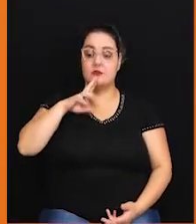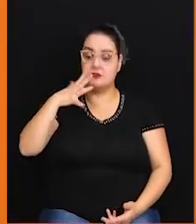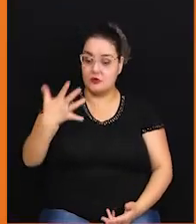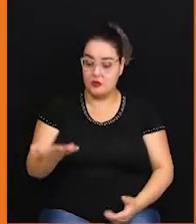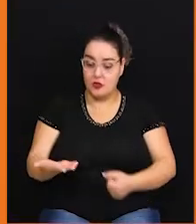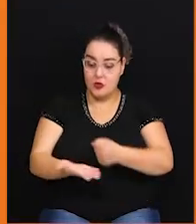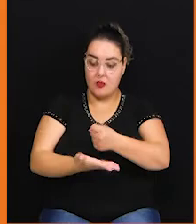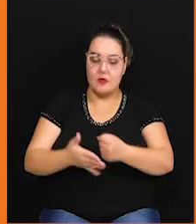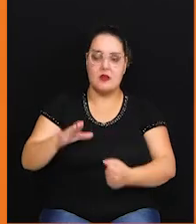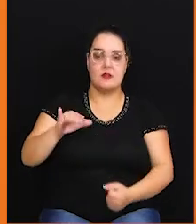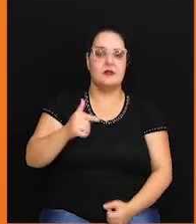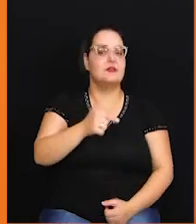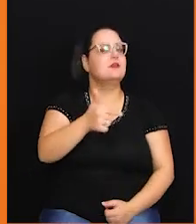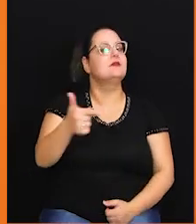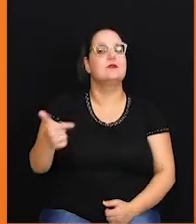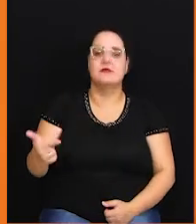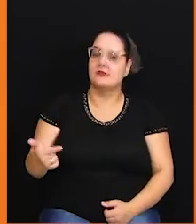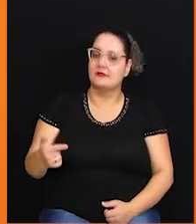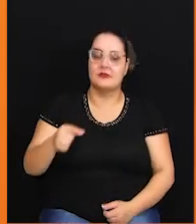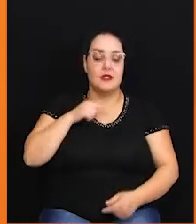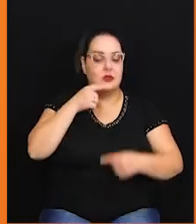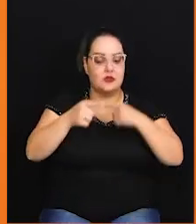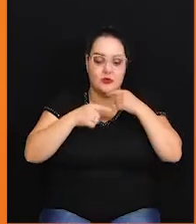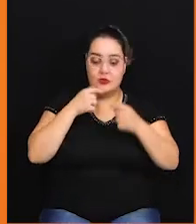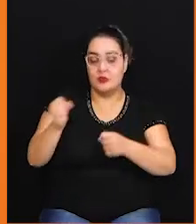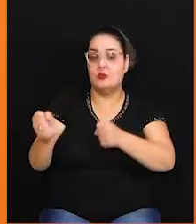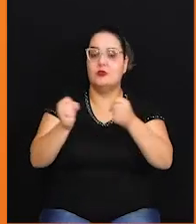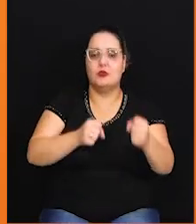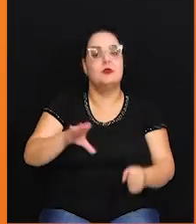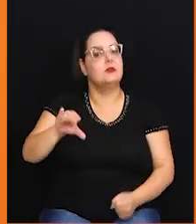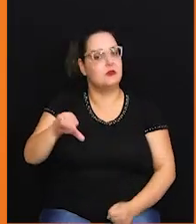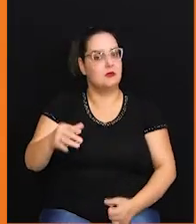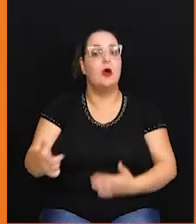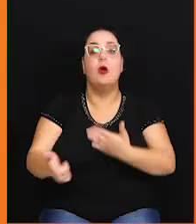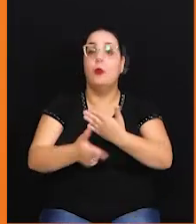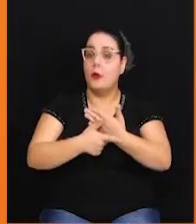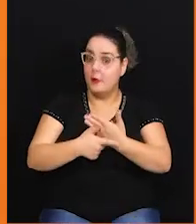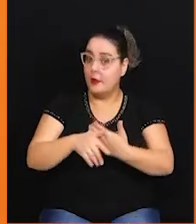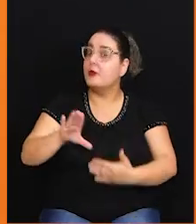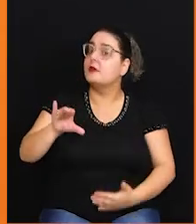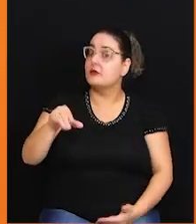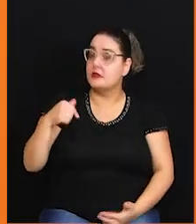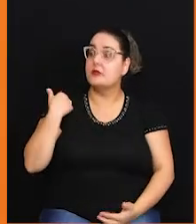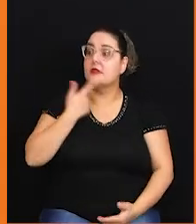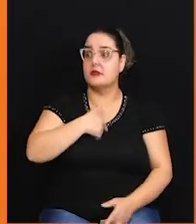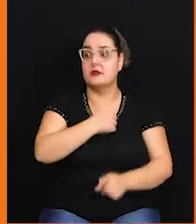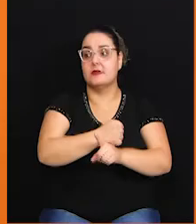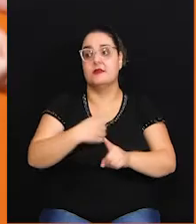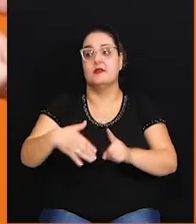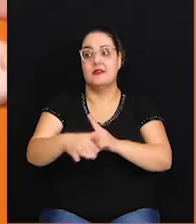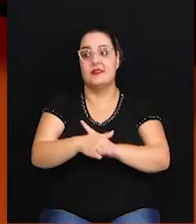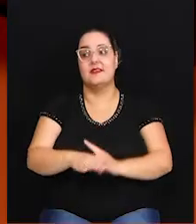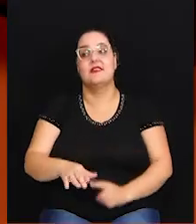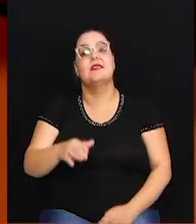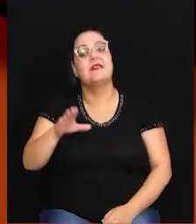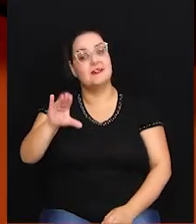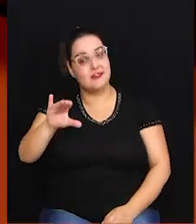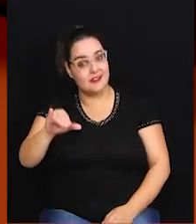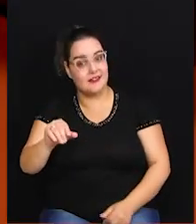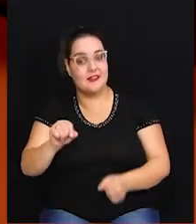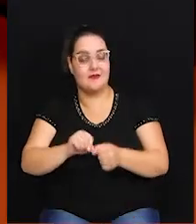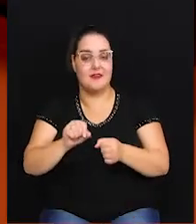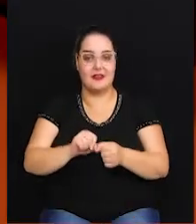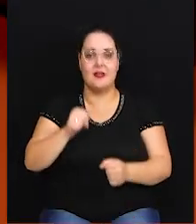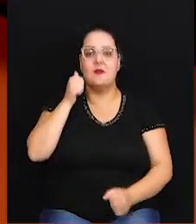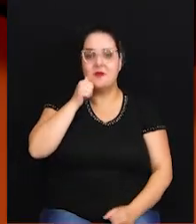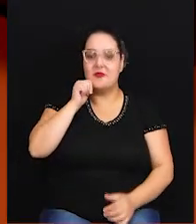ciência. Então, que não fique mais nenhuma dúvida do poder da ciência, do papel da ciência na nossa sociedade e ciência feita por